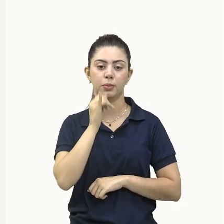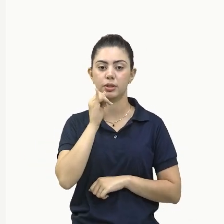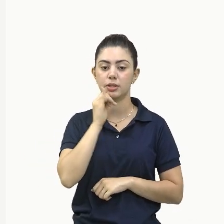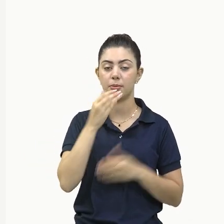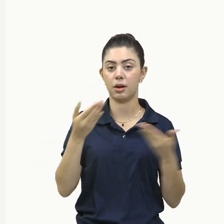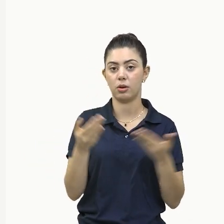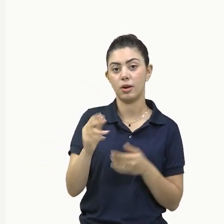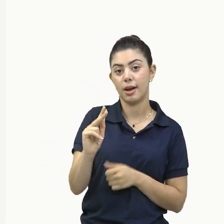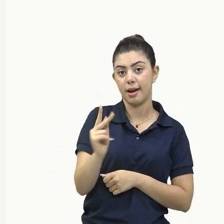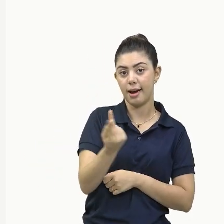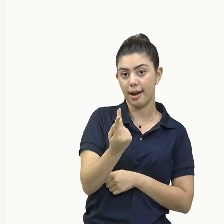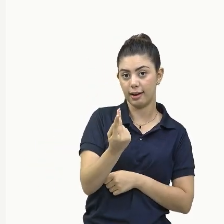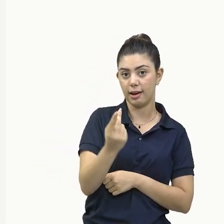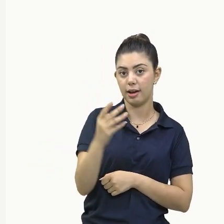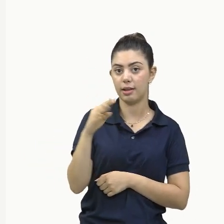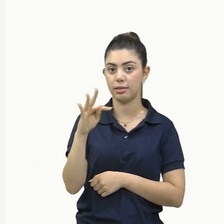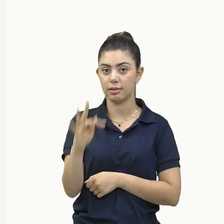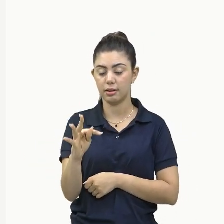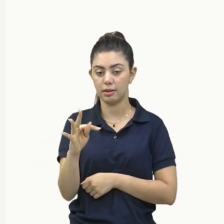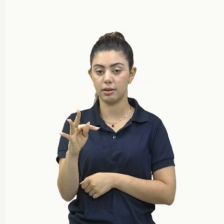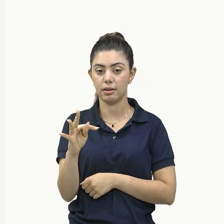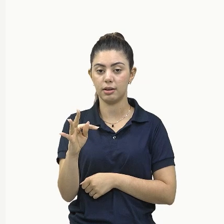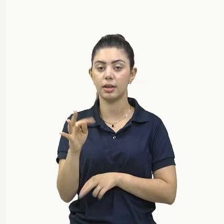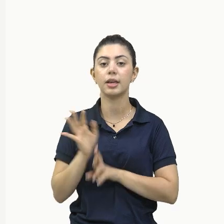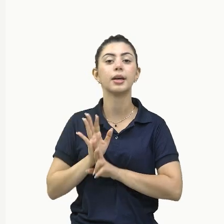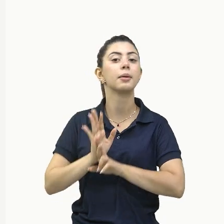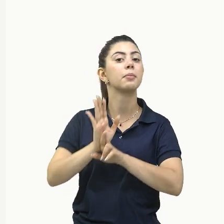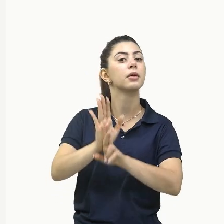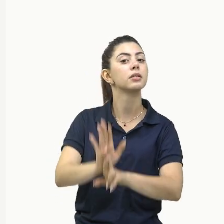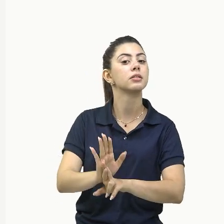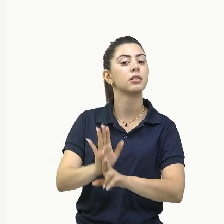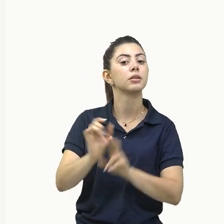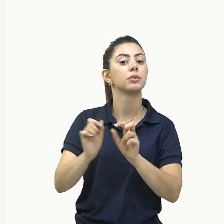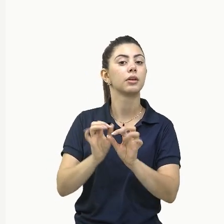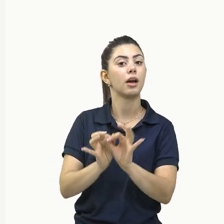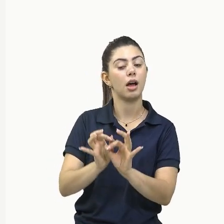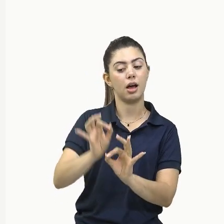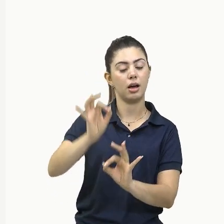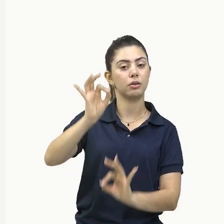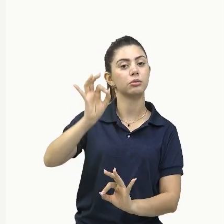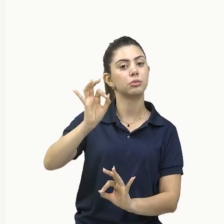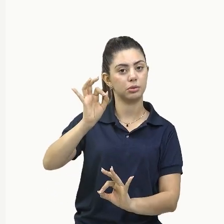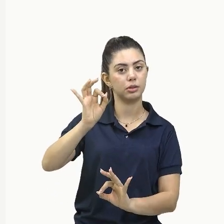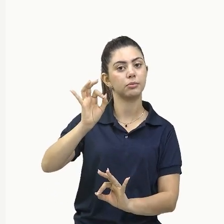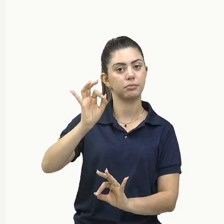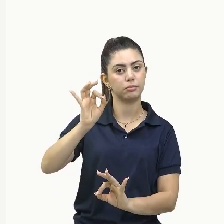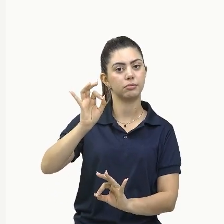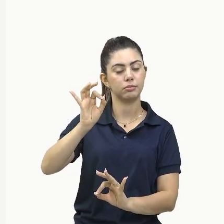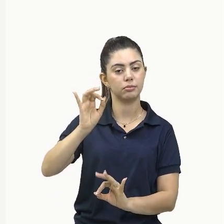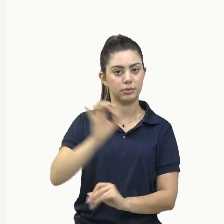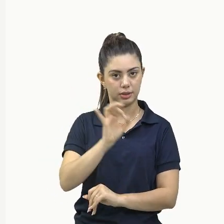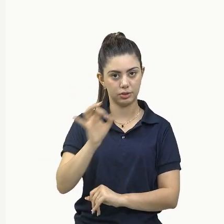de T, ele representa o quê? A altura, certo?